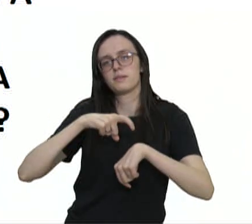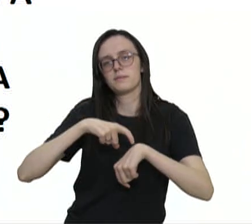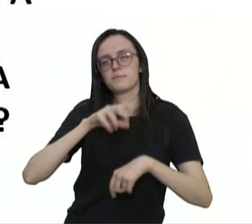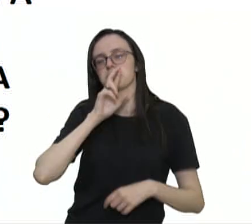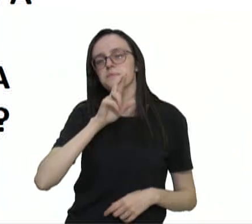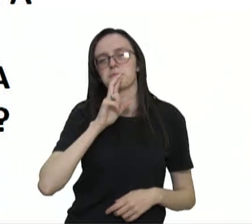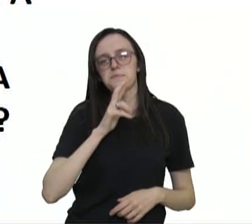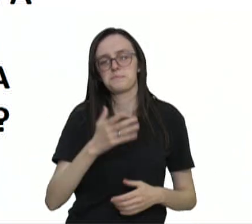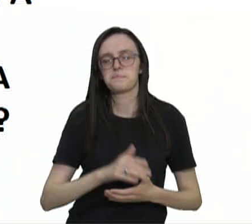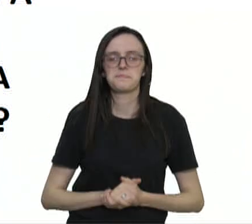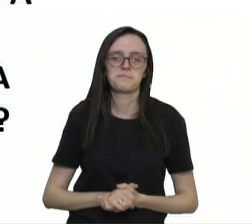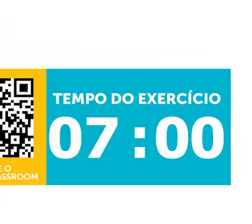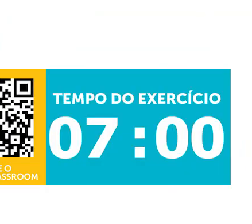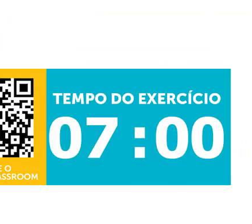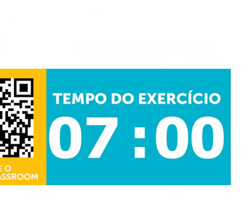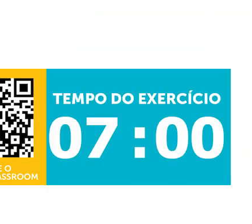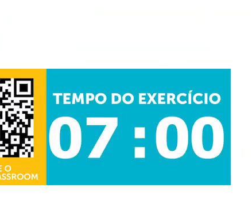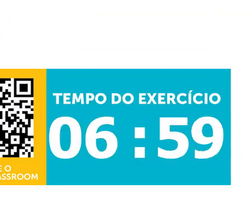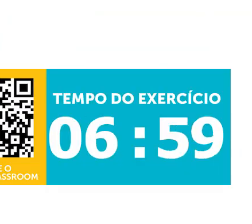tempo para responder.